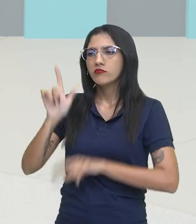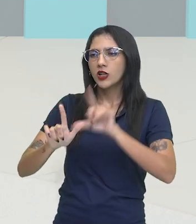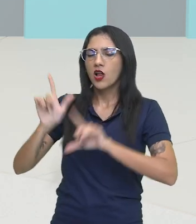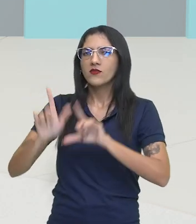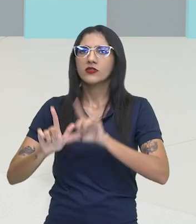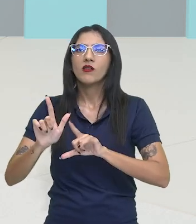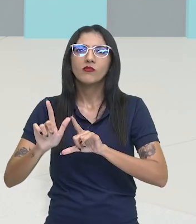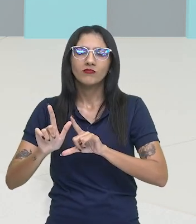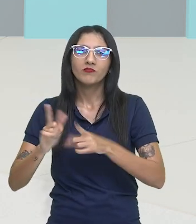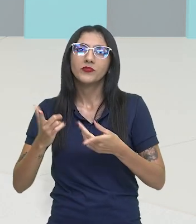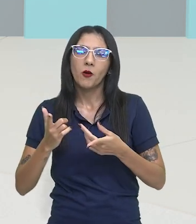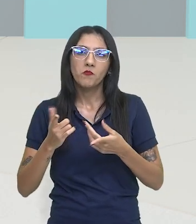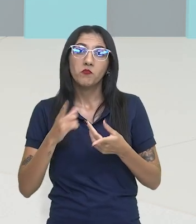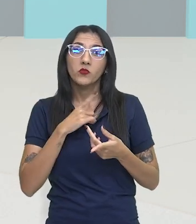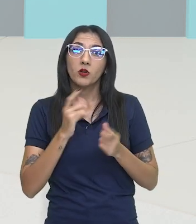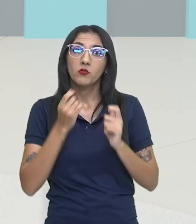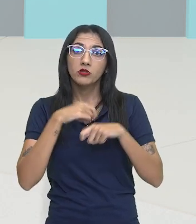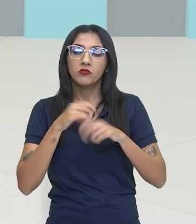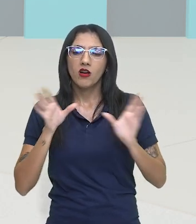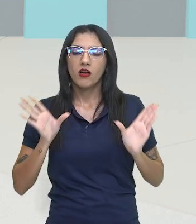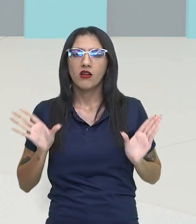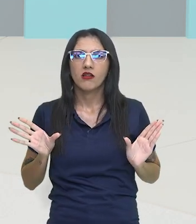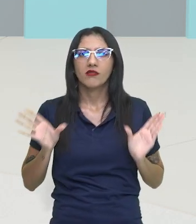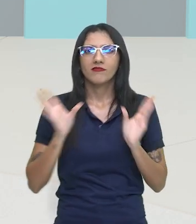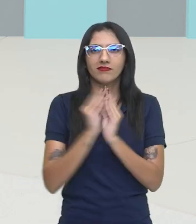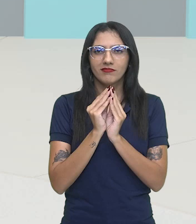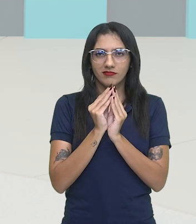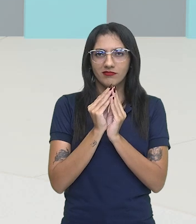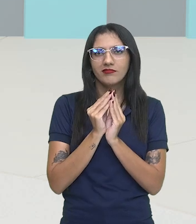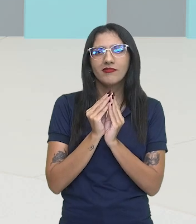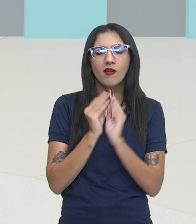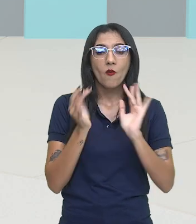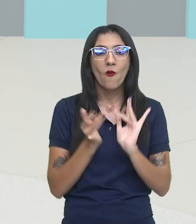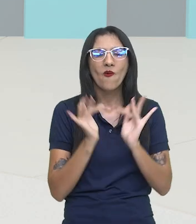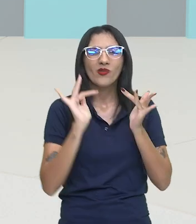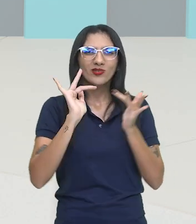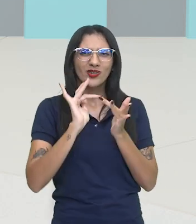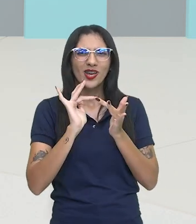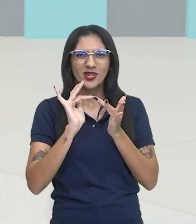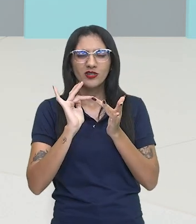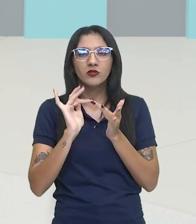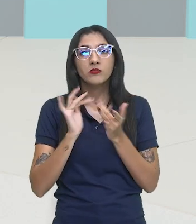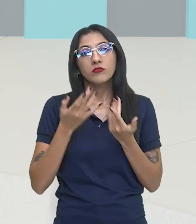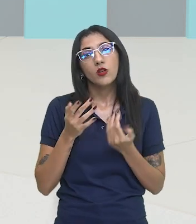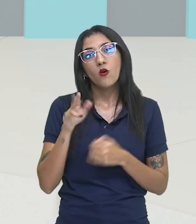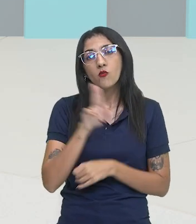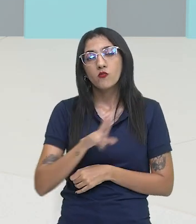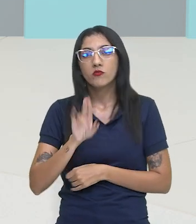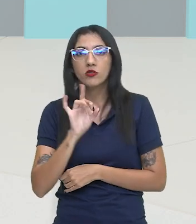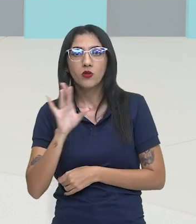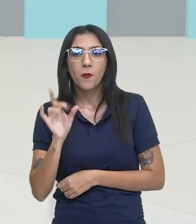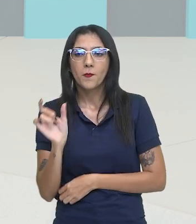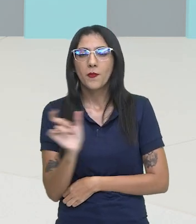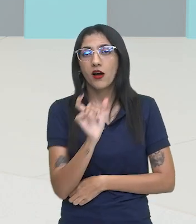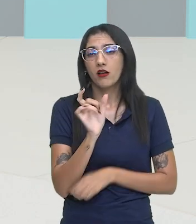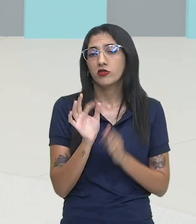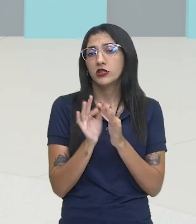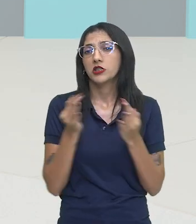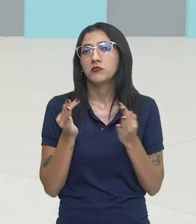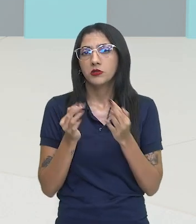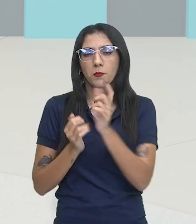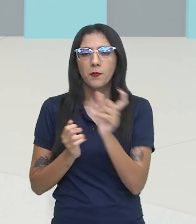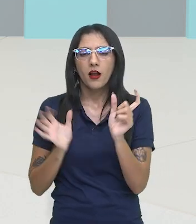faz sentido. Então, para resumir, para sintetizar o que eu falei, eu vou lá e uso uma expressão síntese. Ó,